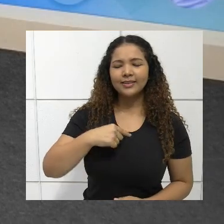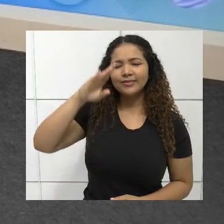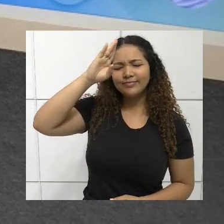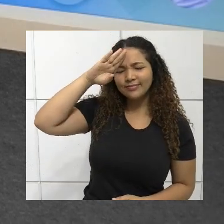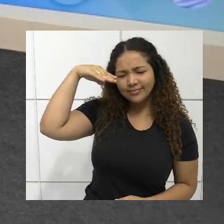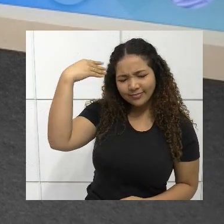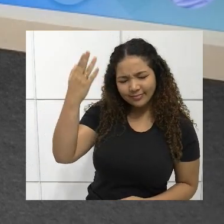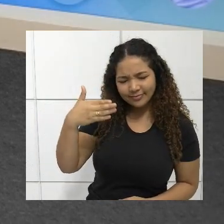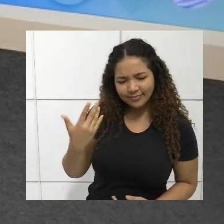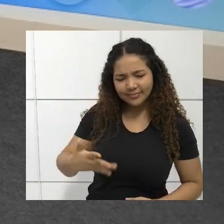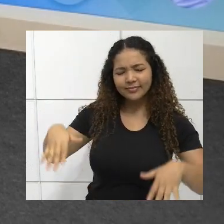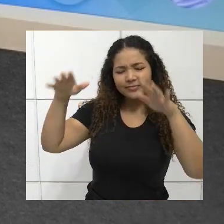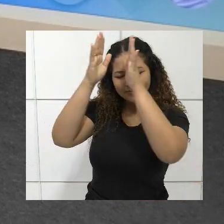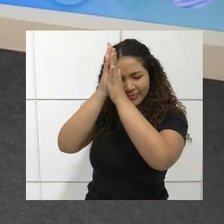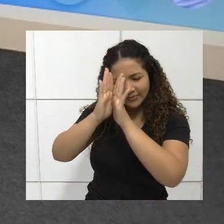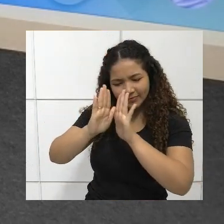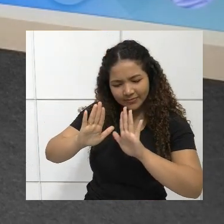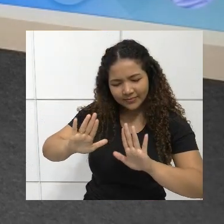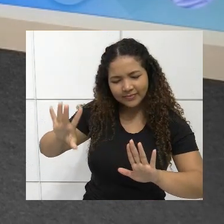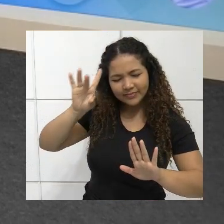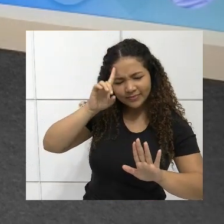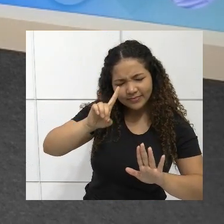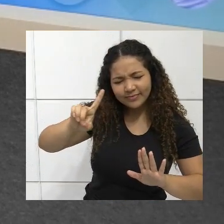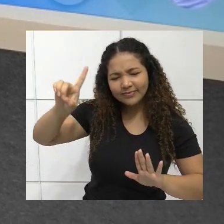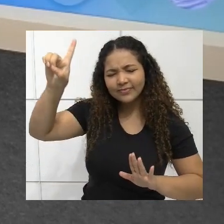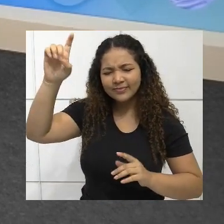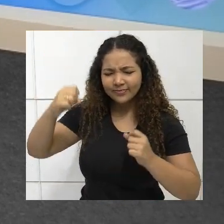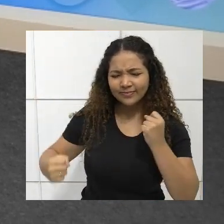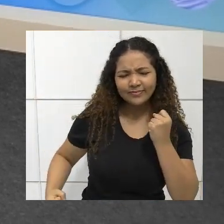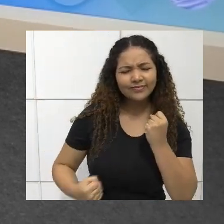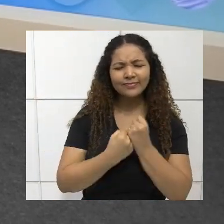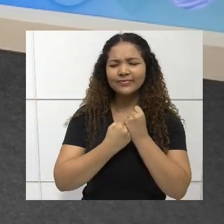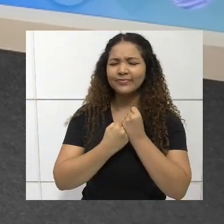Te adorar é o que